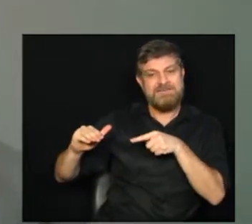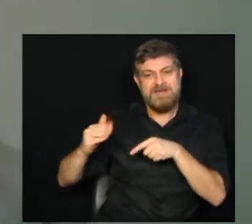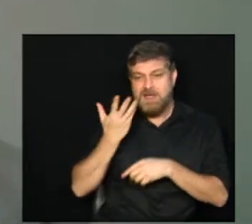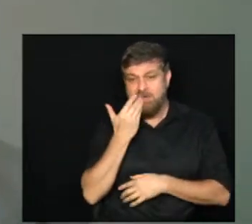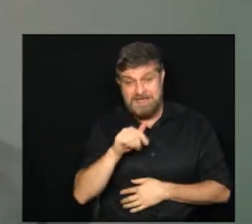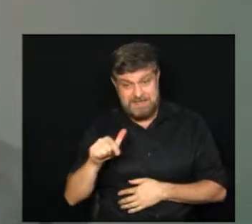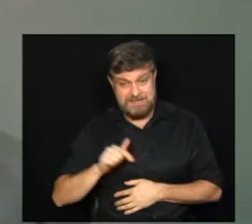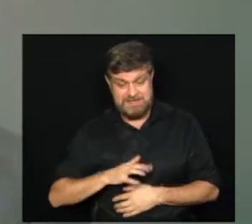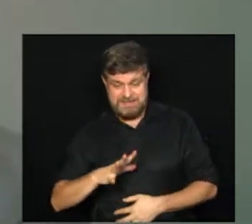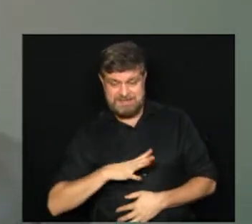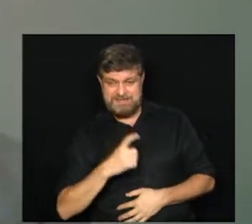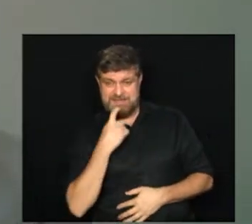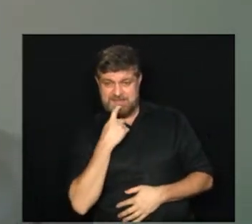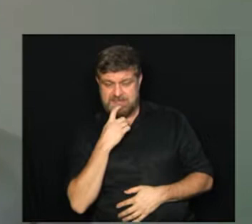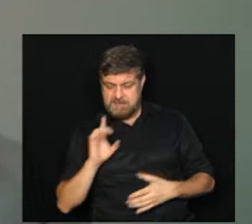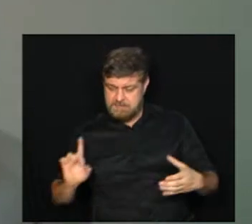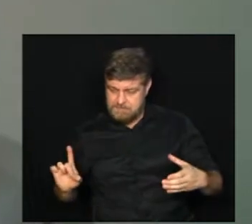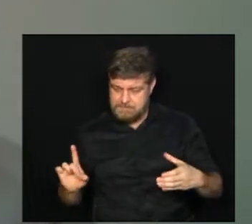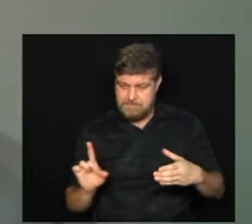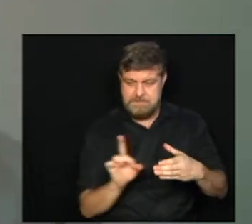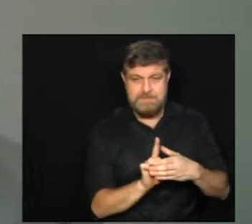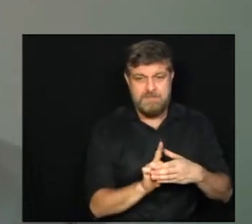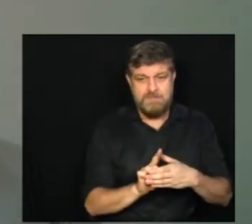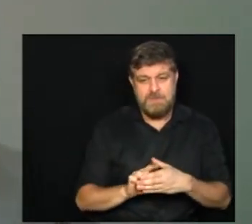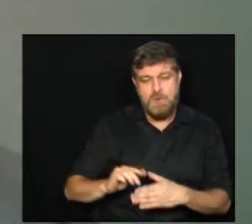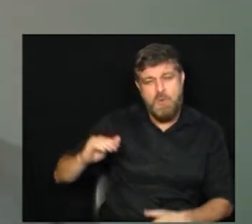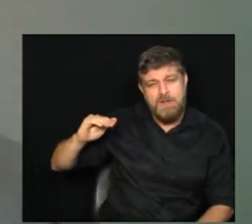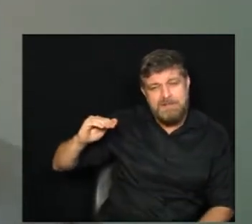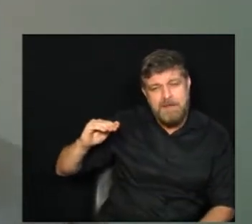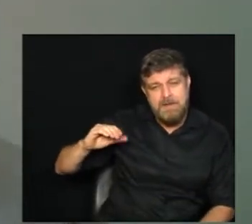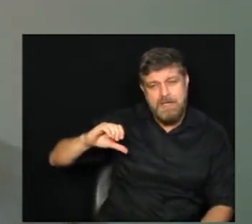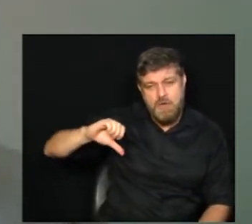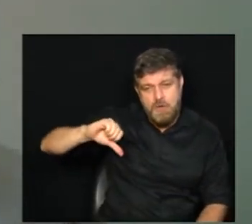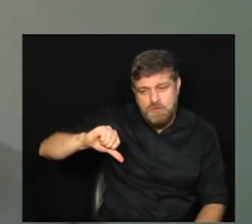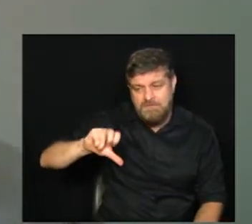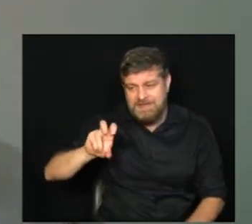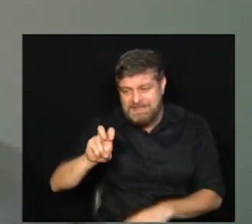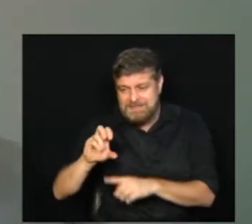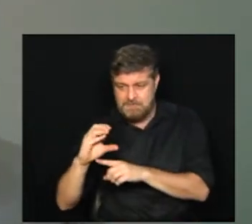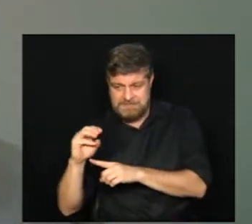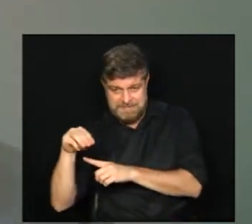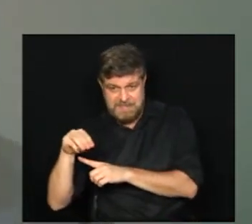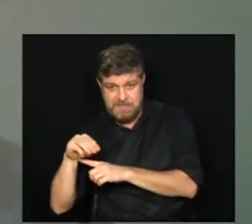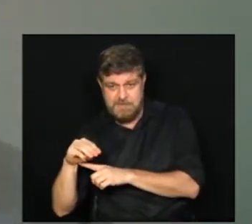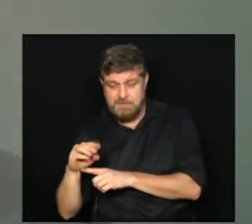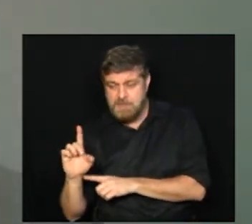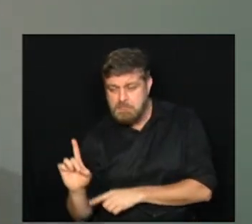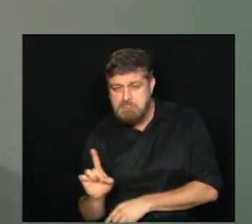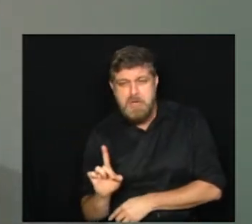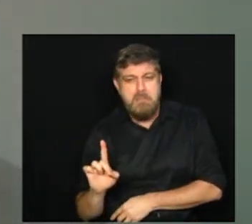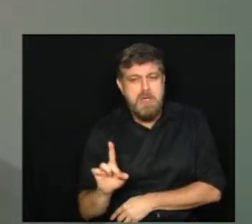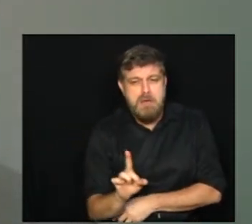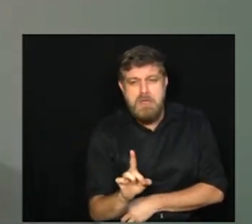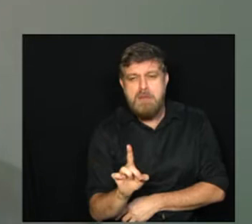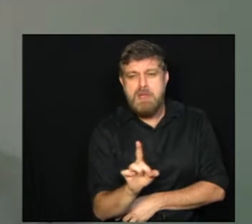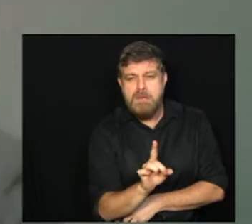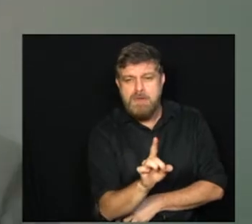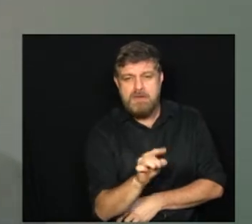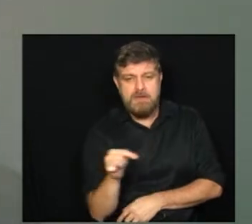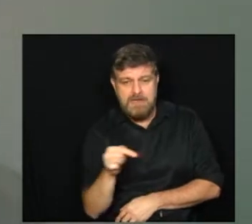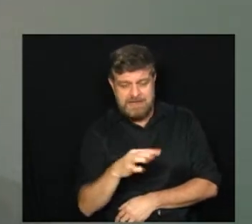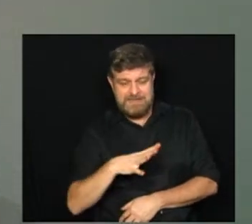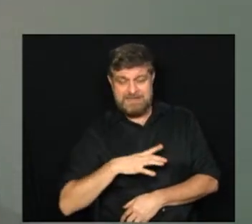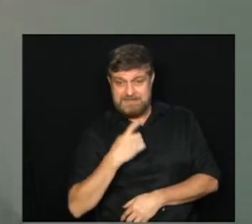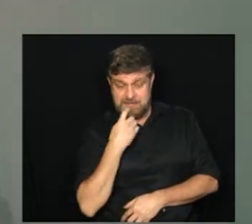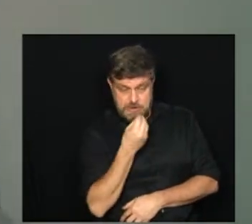uma criança de 95 centímetros, der condições para ela circular, para ela viver, ela está acolhendo